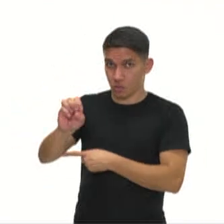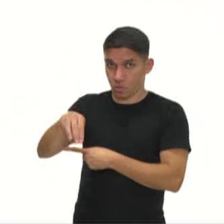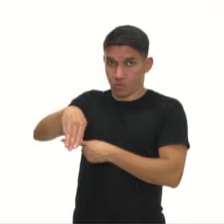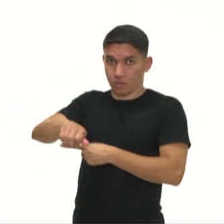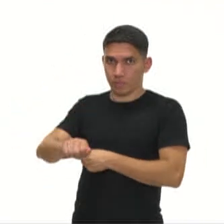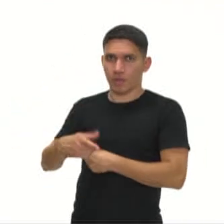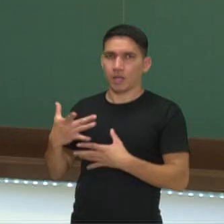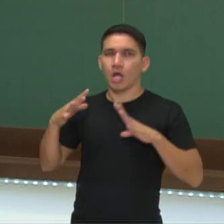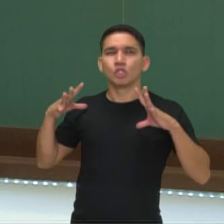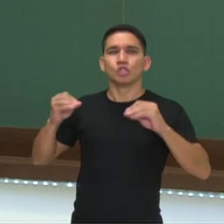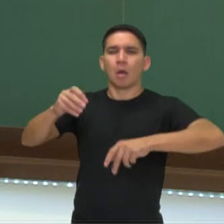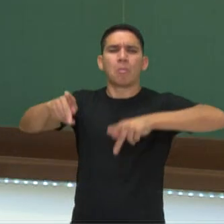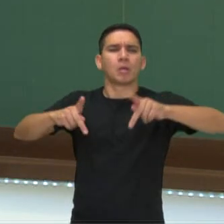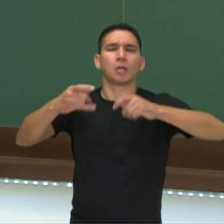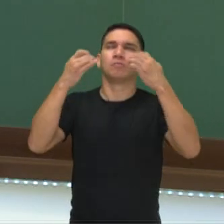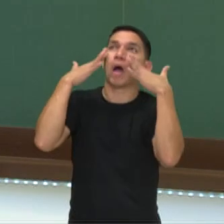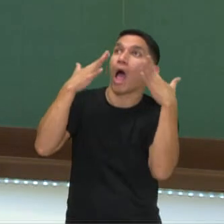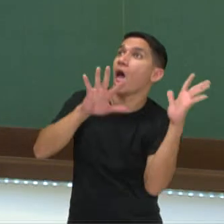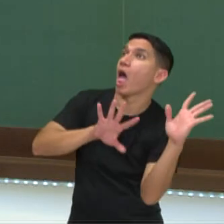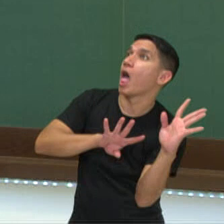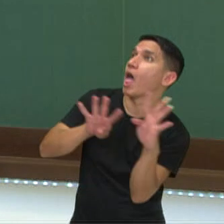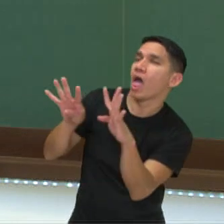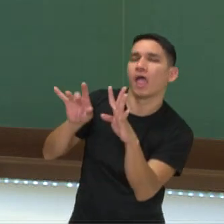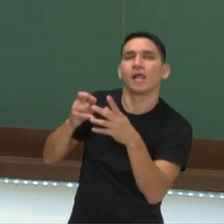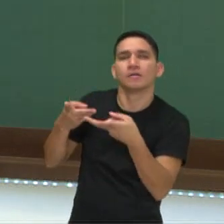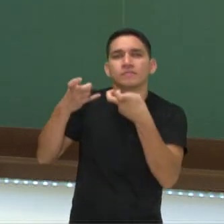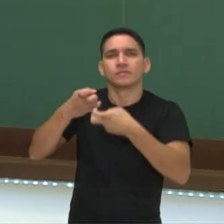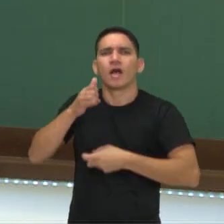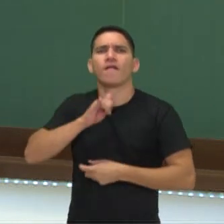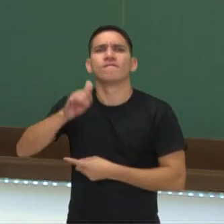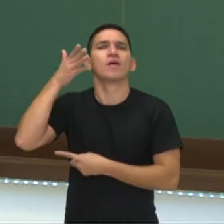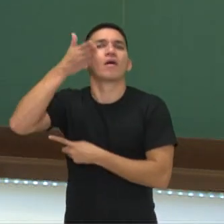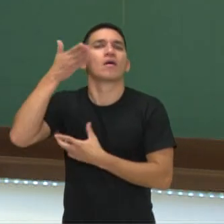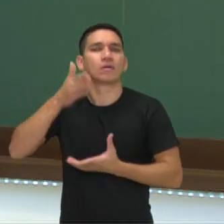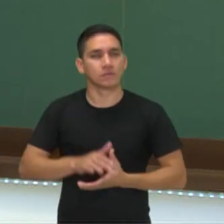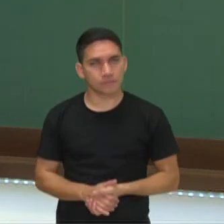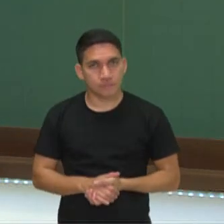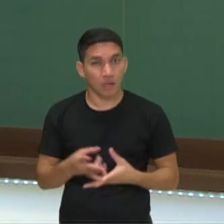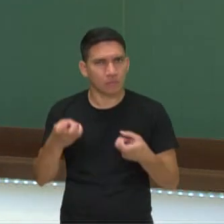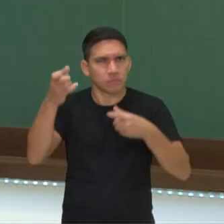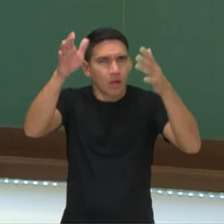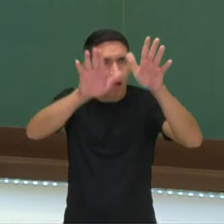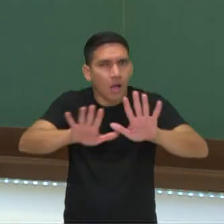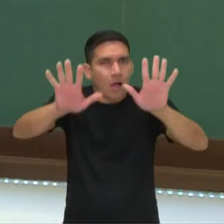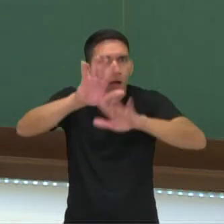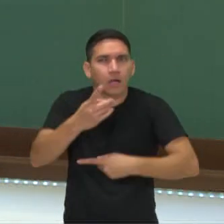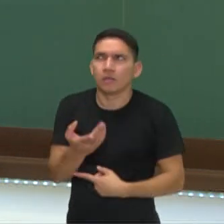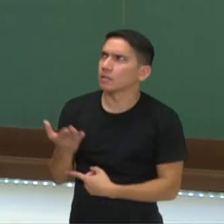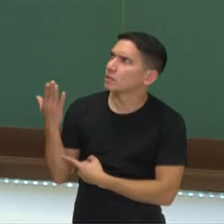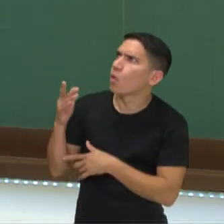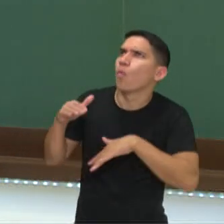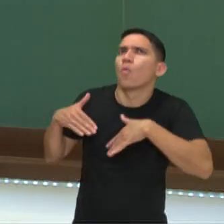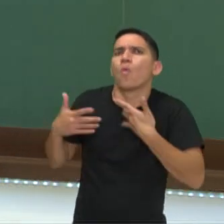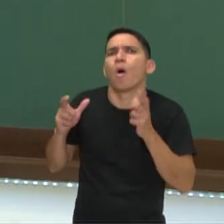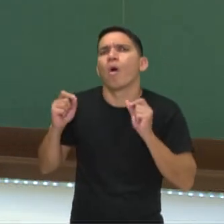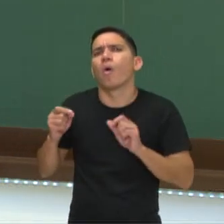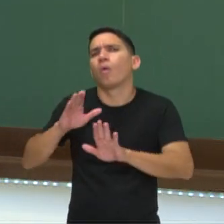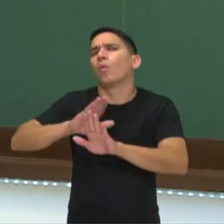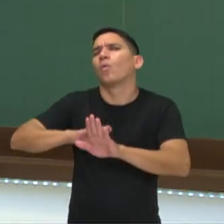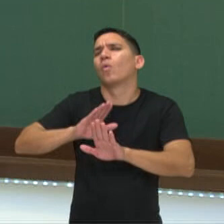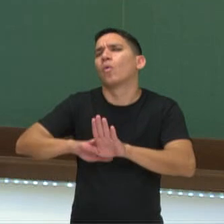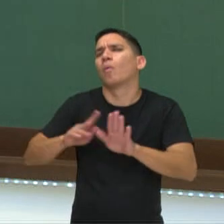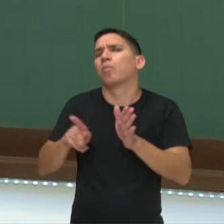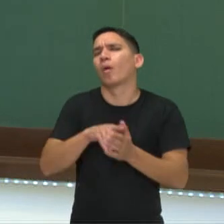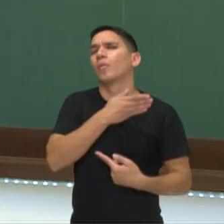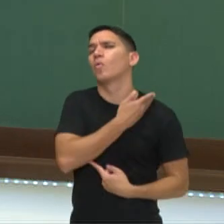Então, toda uma população em volta para ver o Mussolini falar. Observando essa imagem, quais poderiam ser as intenções do